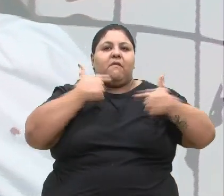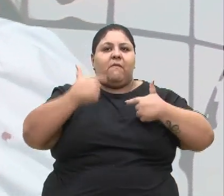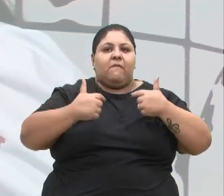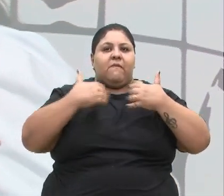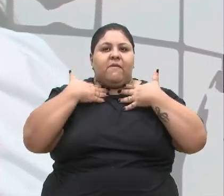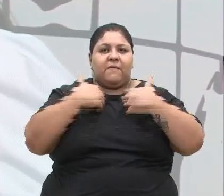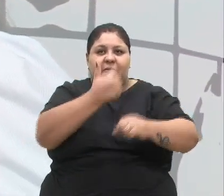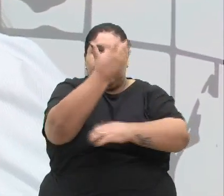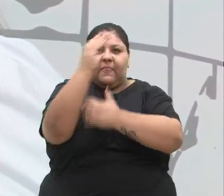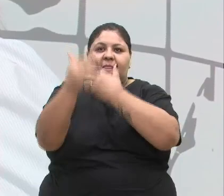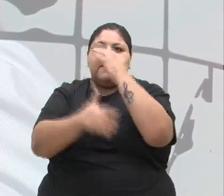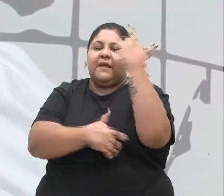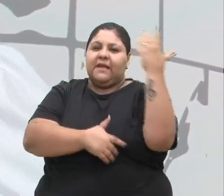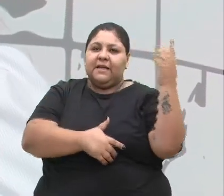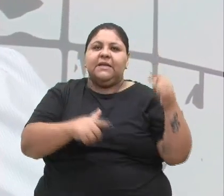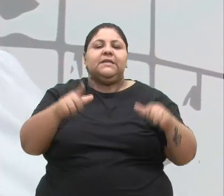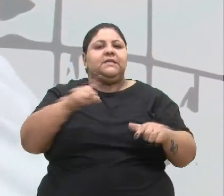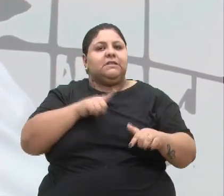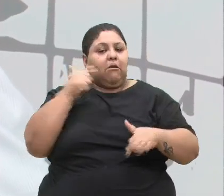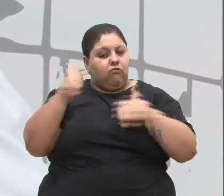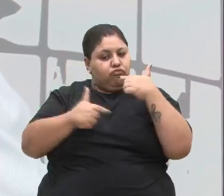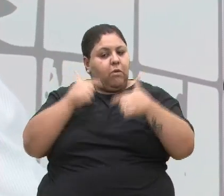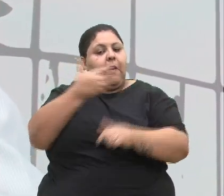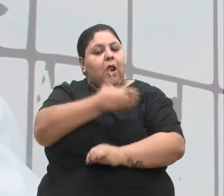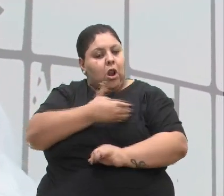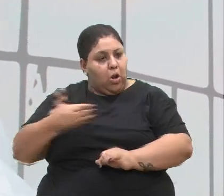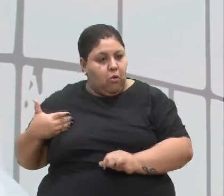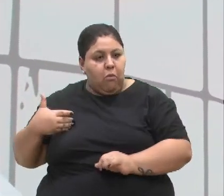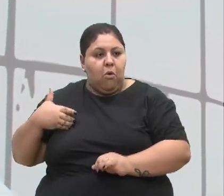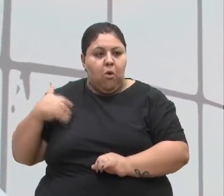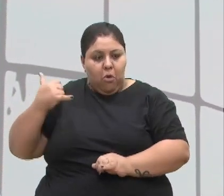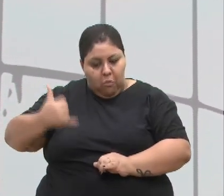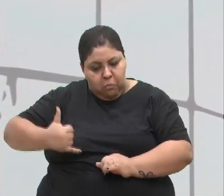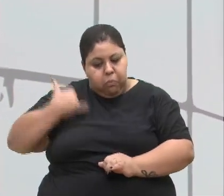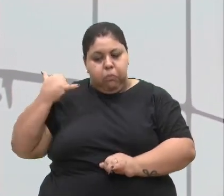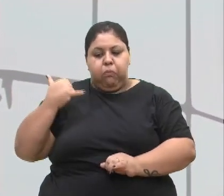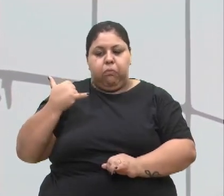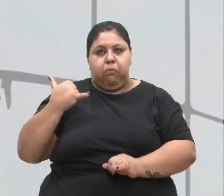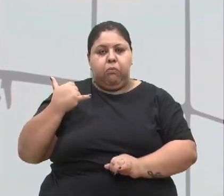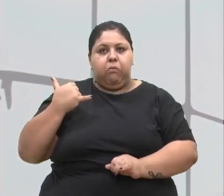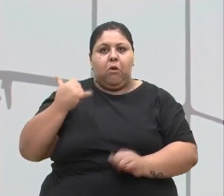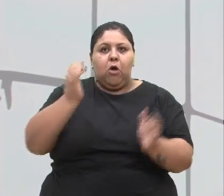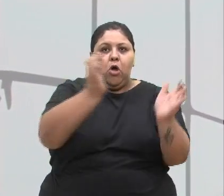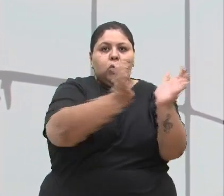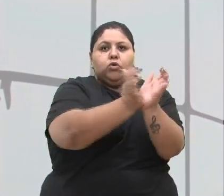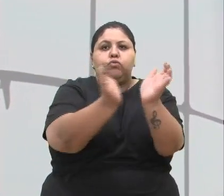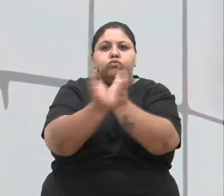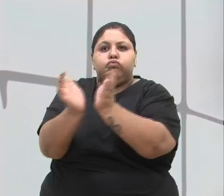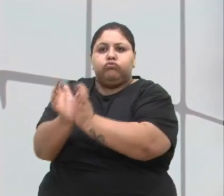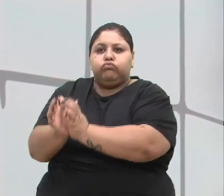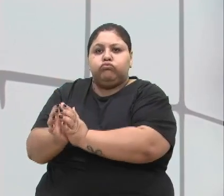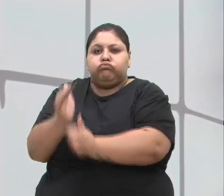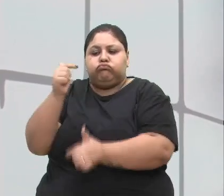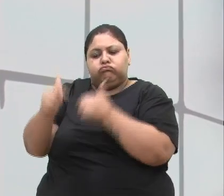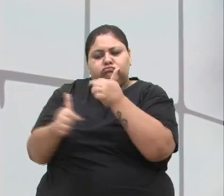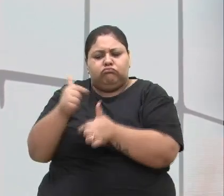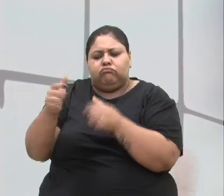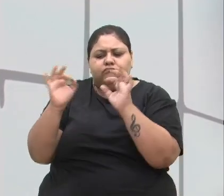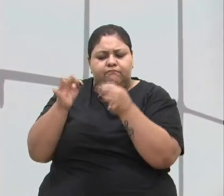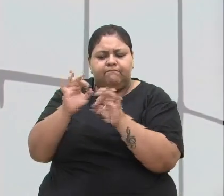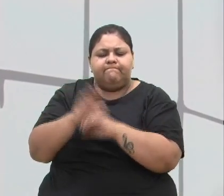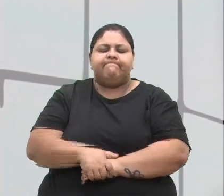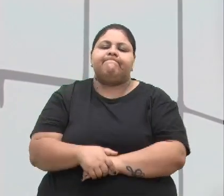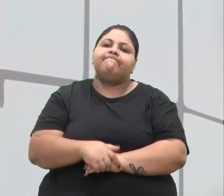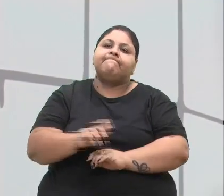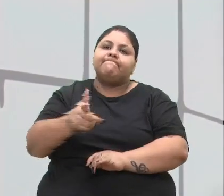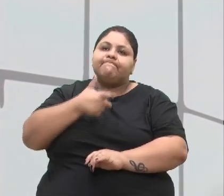início, então tenho uma carreira pública ali com muito orgulho, não só da Secretaria, mas dos colegas que desempenham um excelente trabalho. Falando